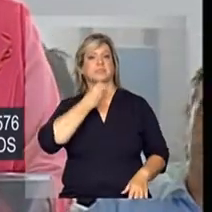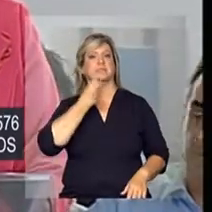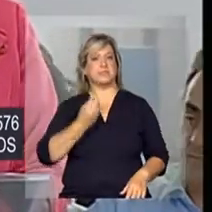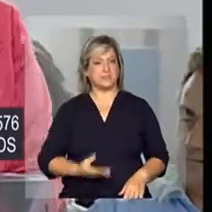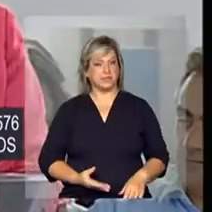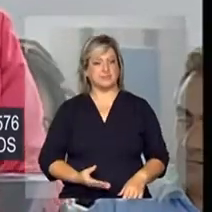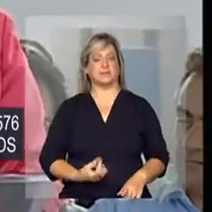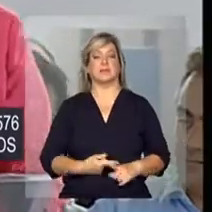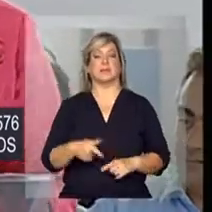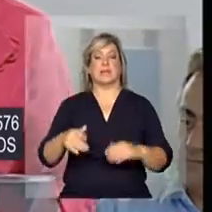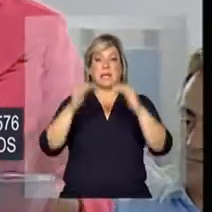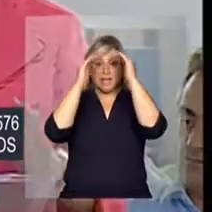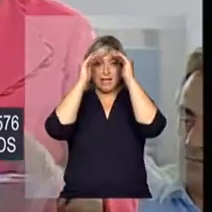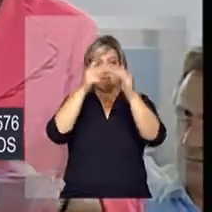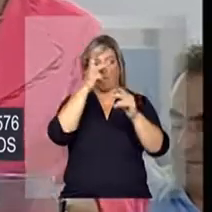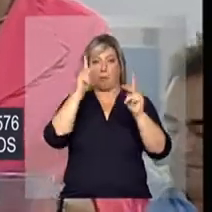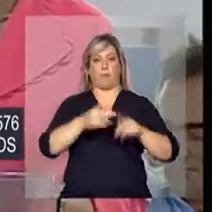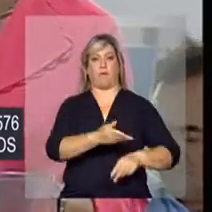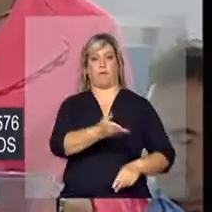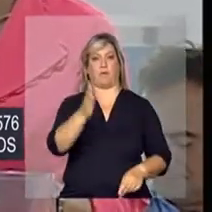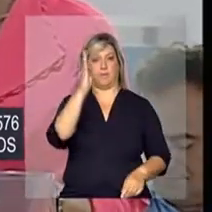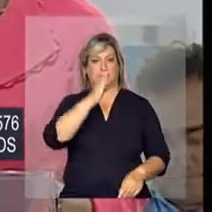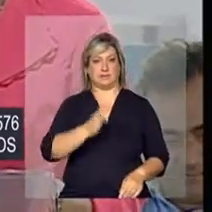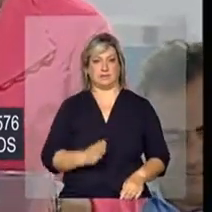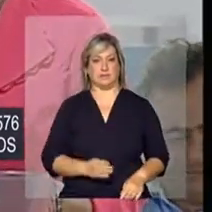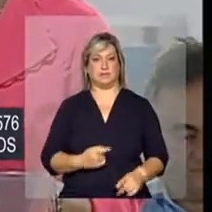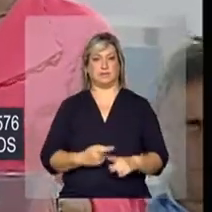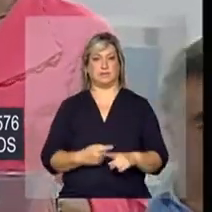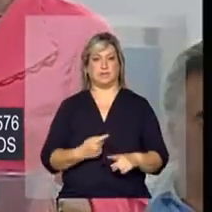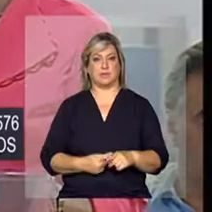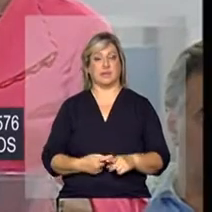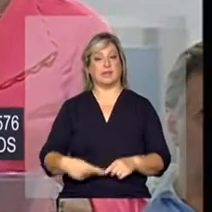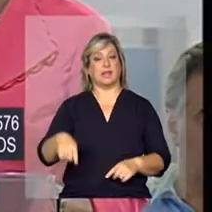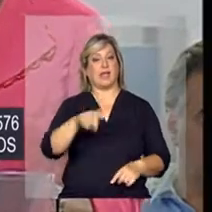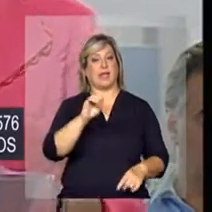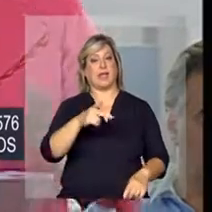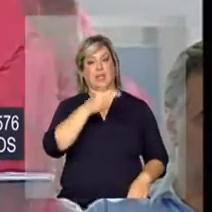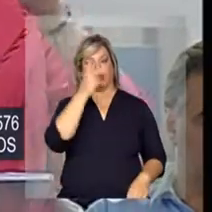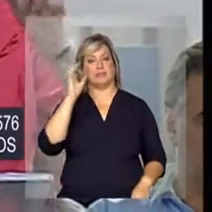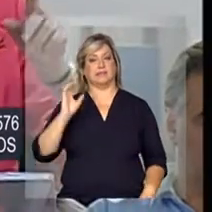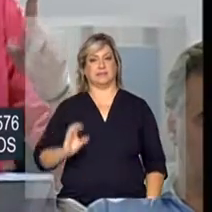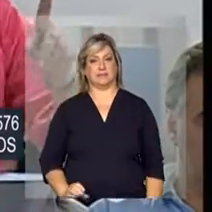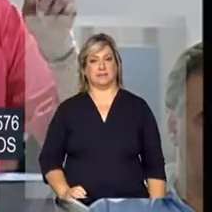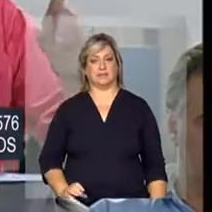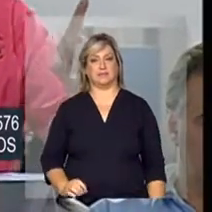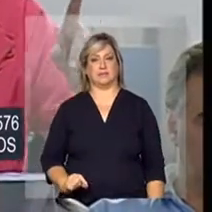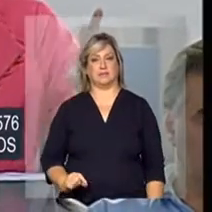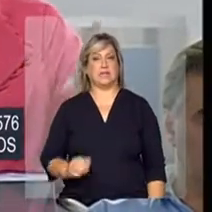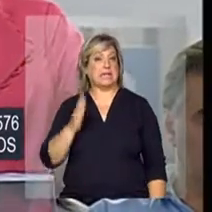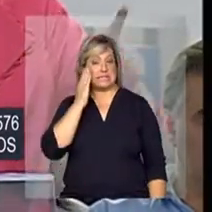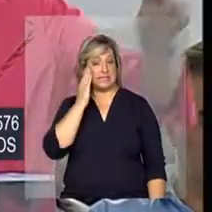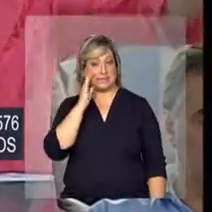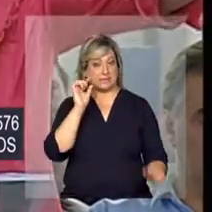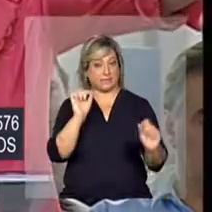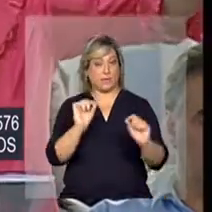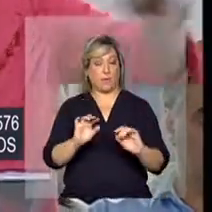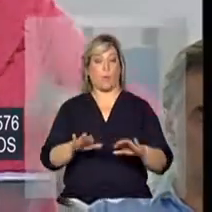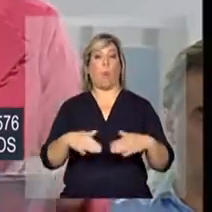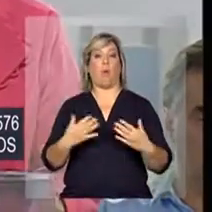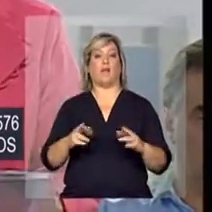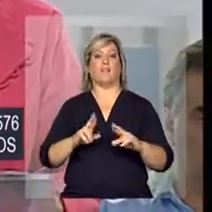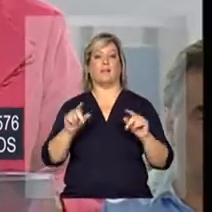brasileiro, que nós sabemos que é, antes de tudo, um cidadão. Sabe qual é a diferença